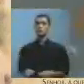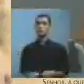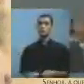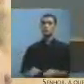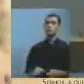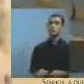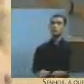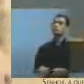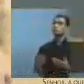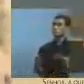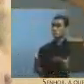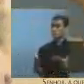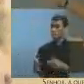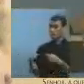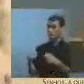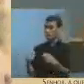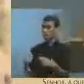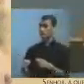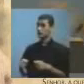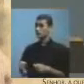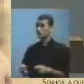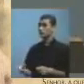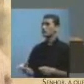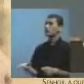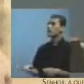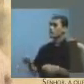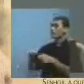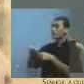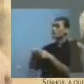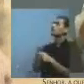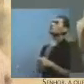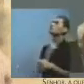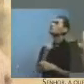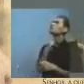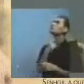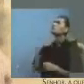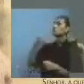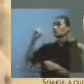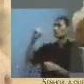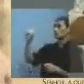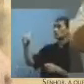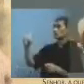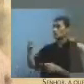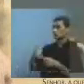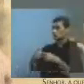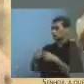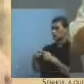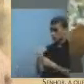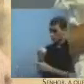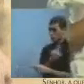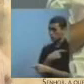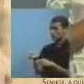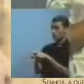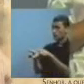perturbava enquanto ele estava morando no cemitério, enquanto ele estava pelado, berrando dia e noite. Ninguém incomodava